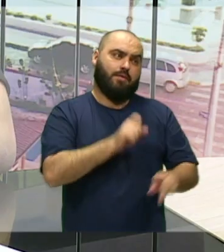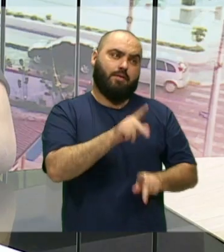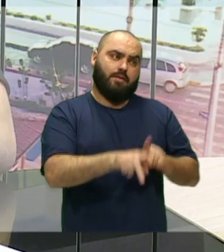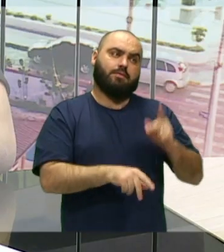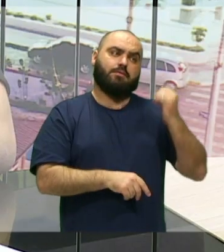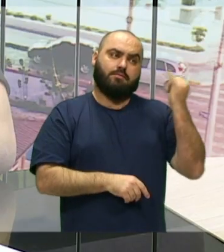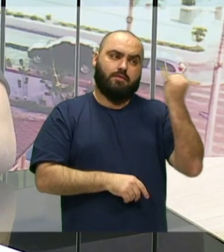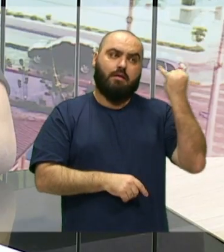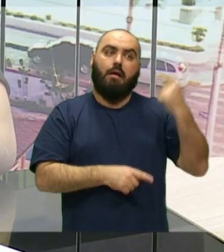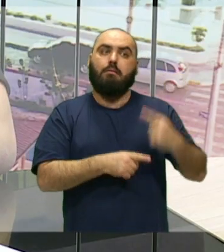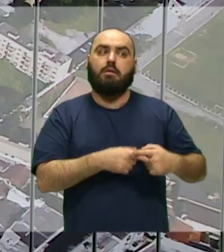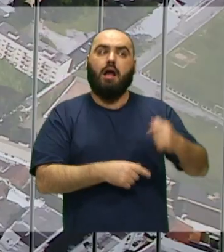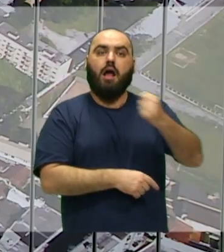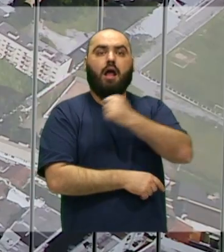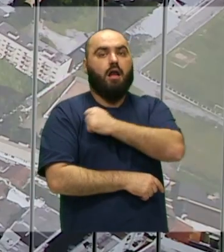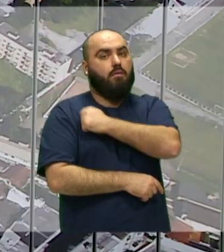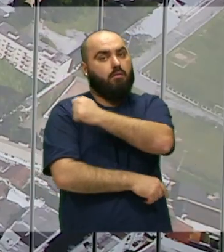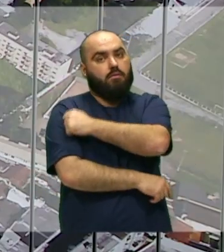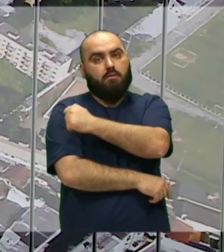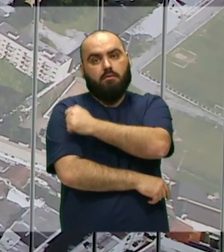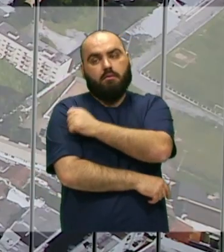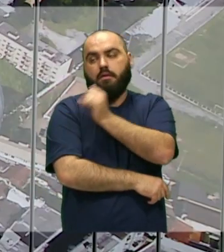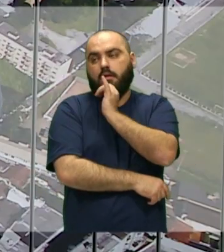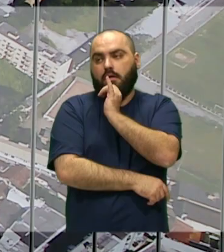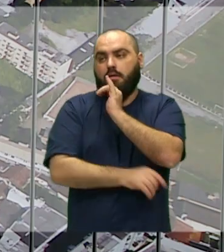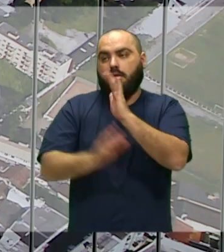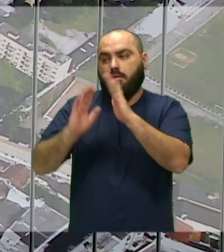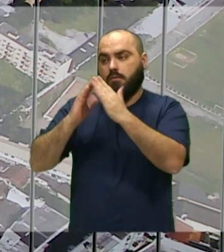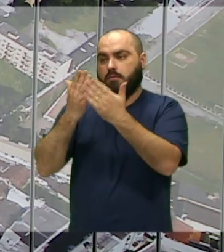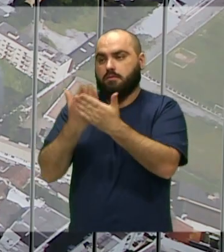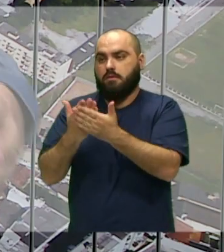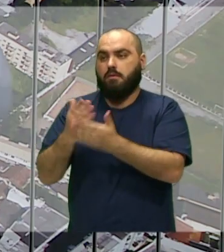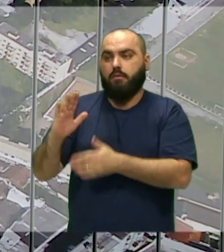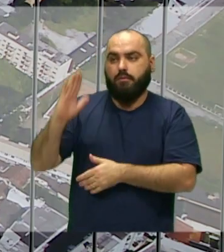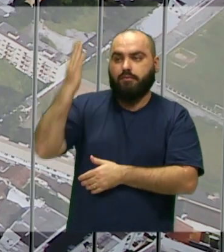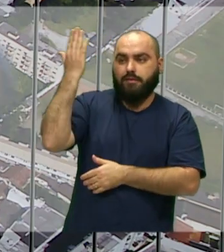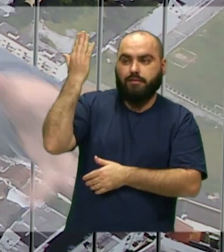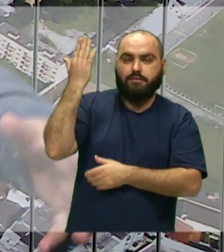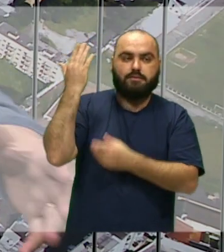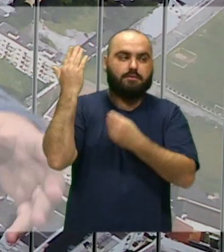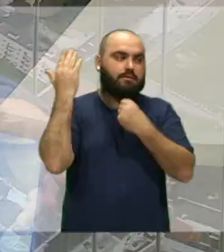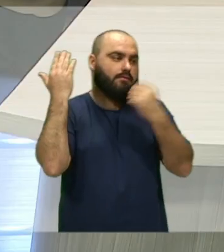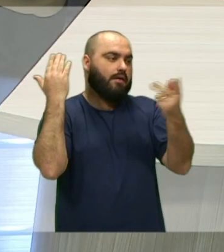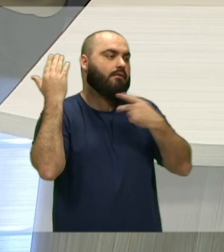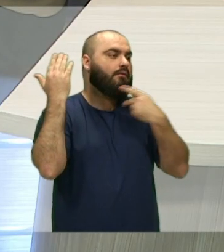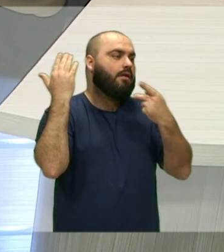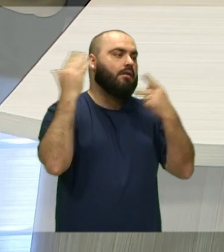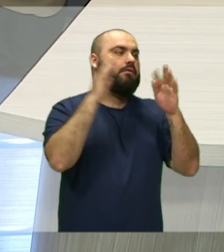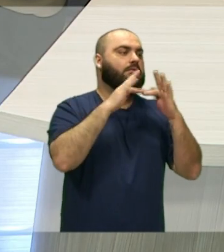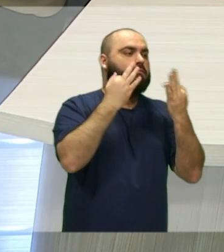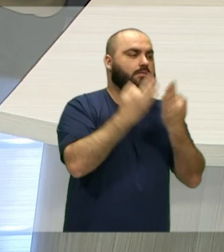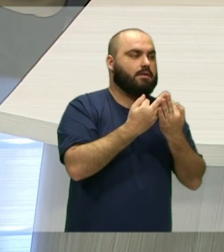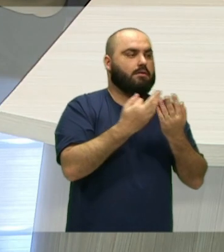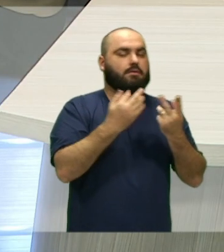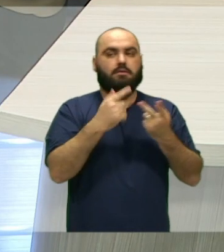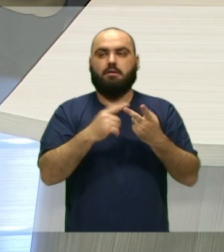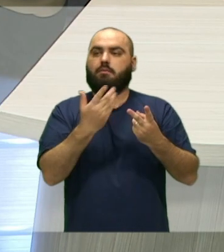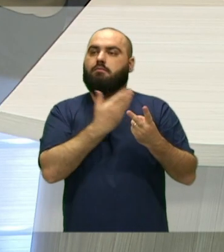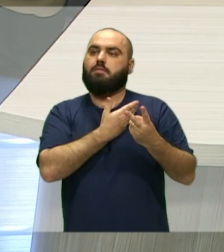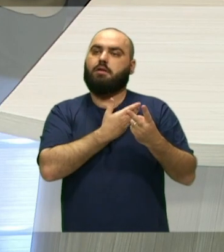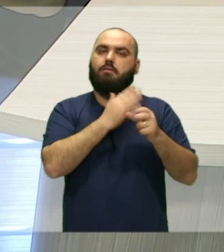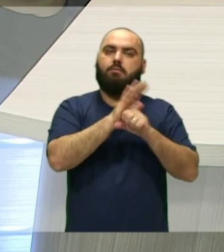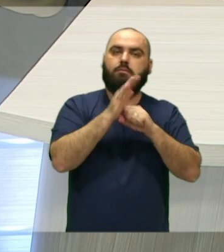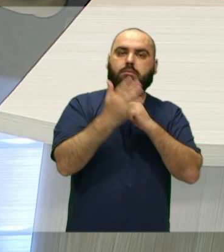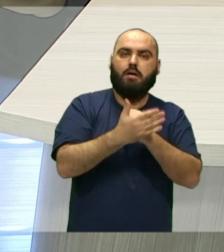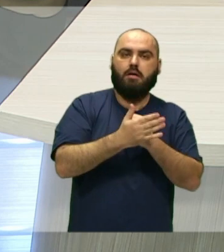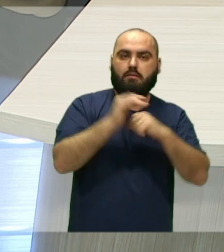multiplicadores porque acontece algo na escola e leva pra família leva pros colegas do do bairro e essa informação se multiplica isso